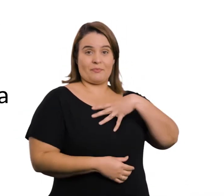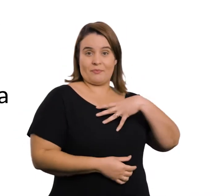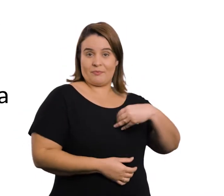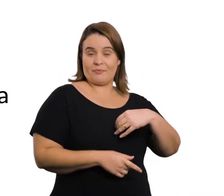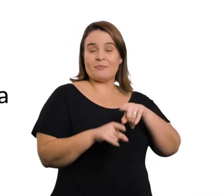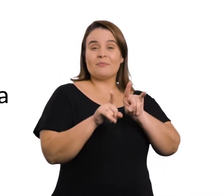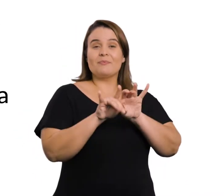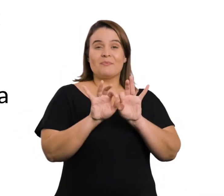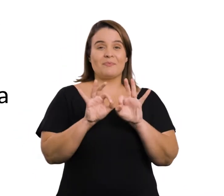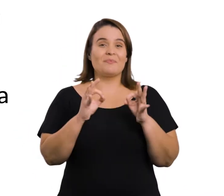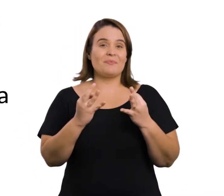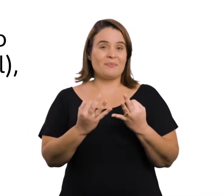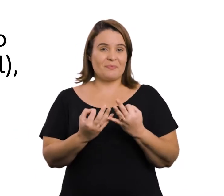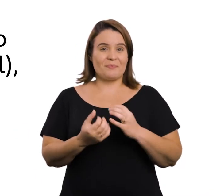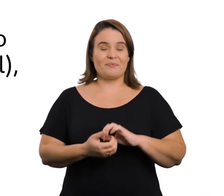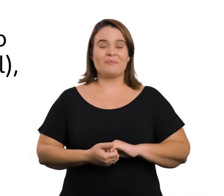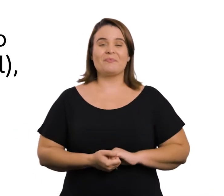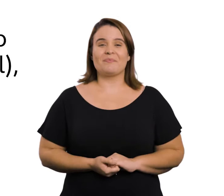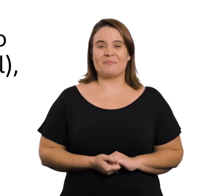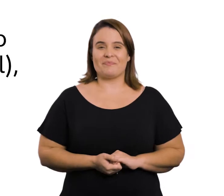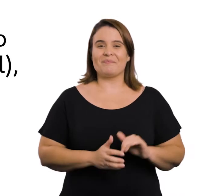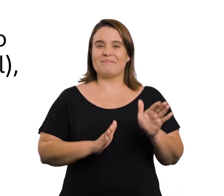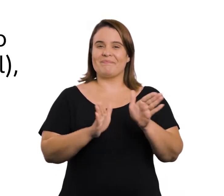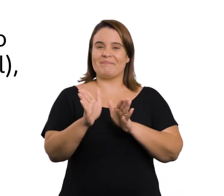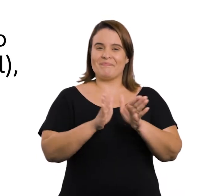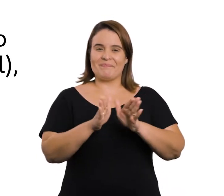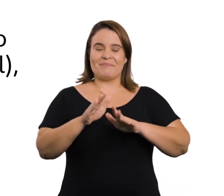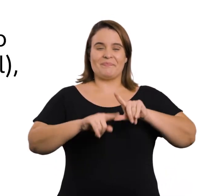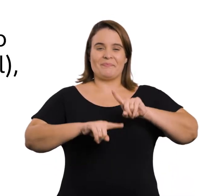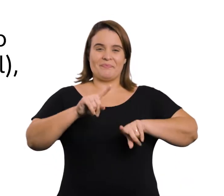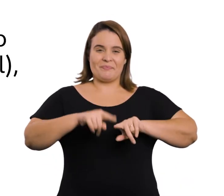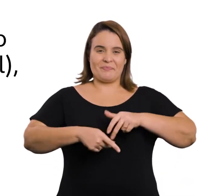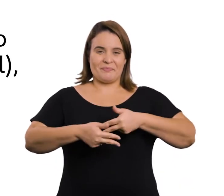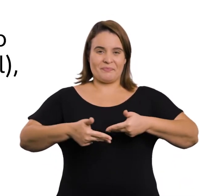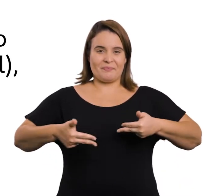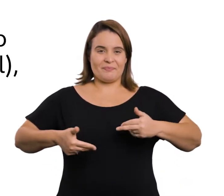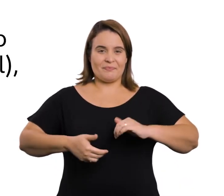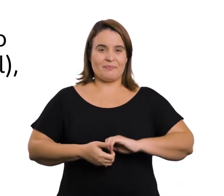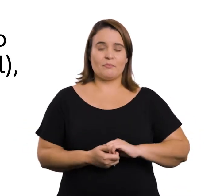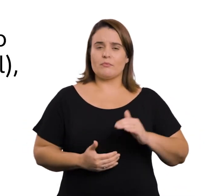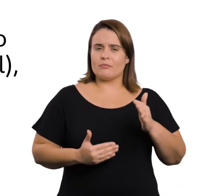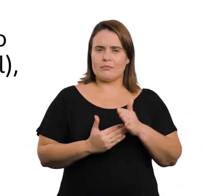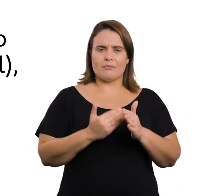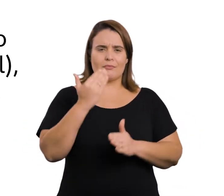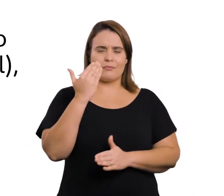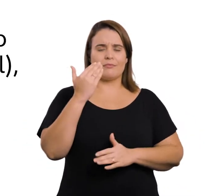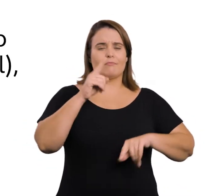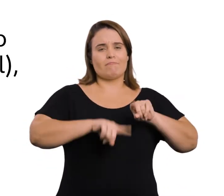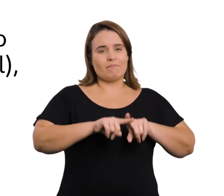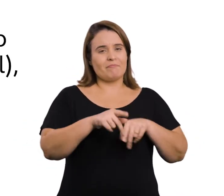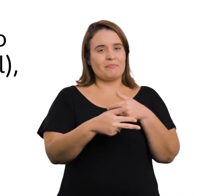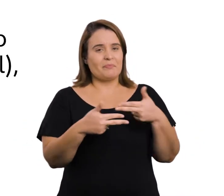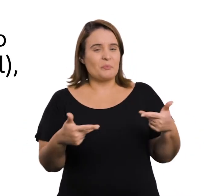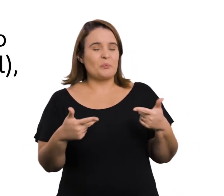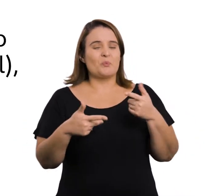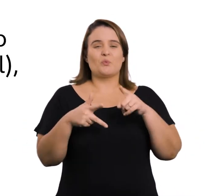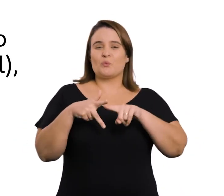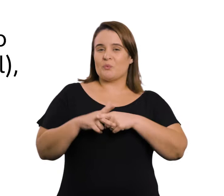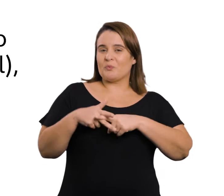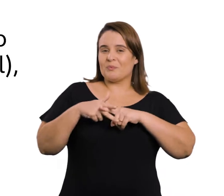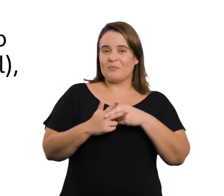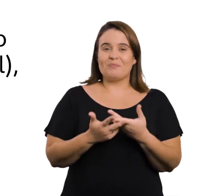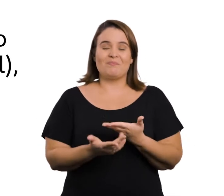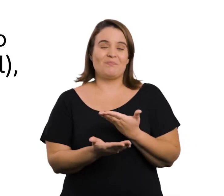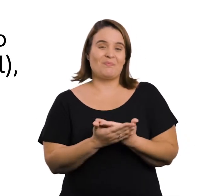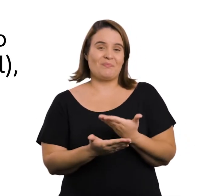dos filhos, familiar. Acessibilidade instrumental. Sem barreiras nos instrumentos, utensílios